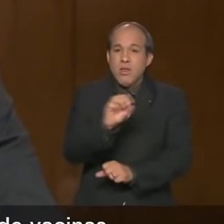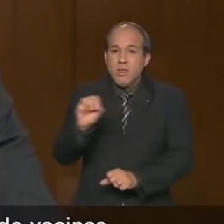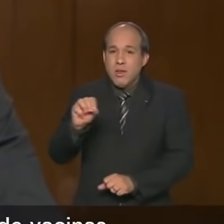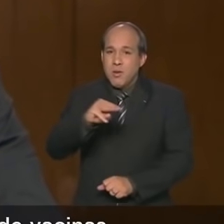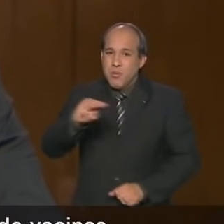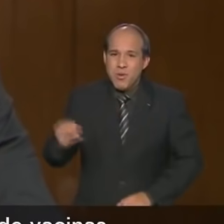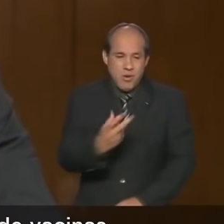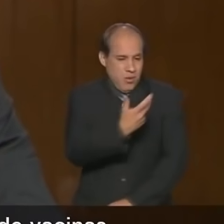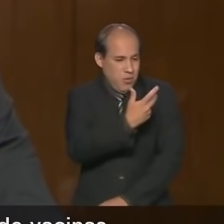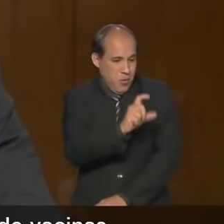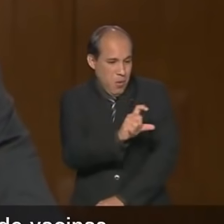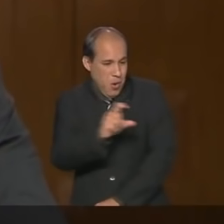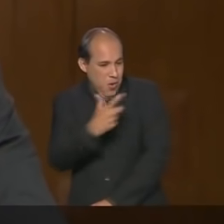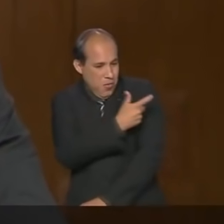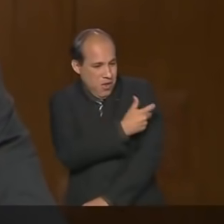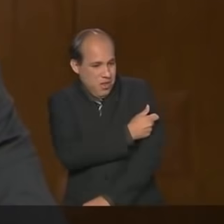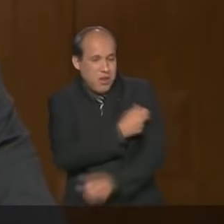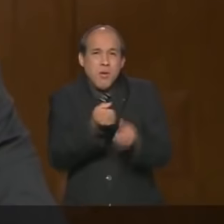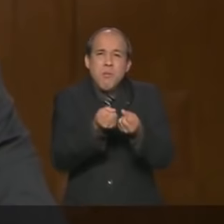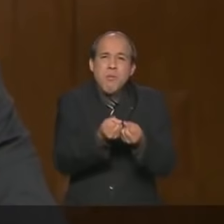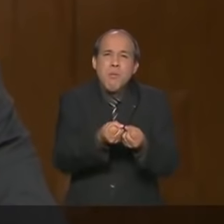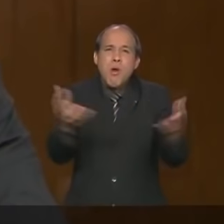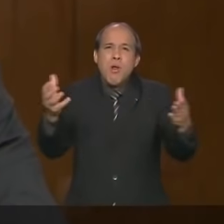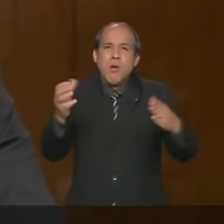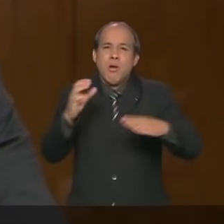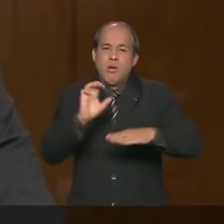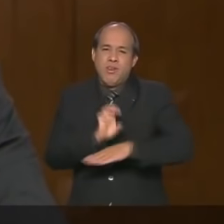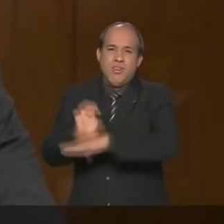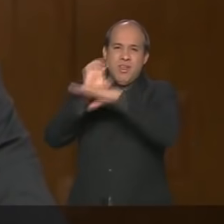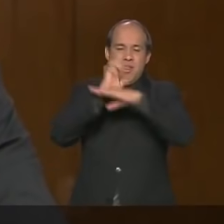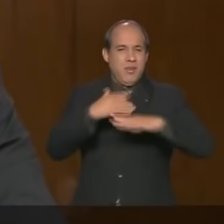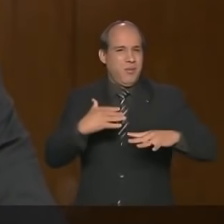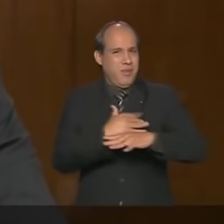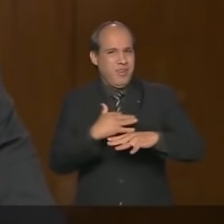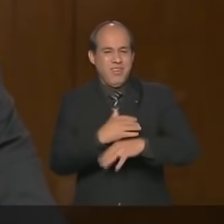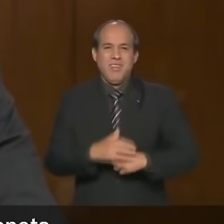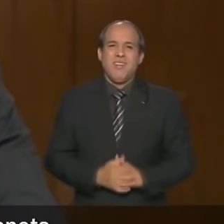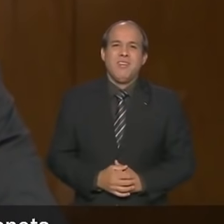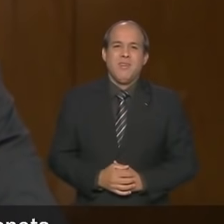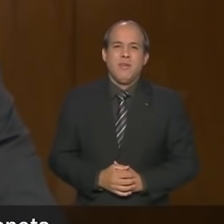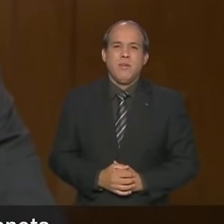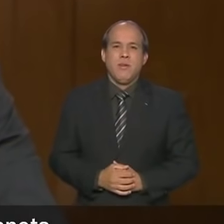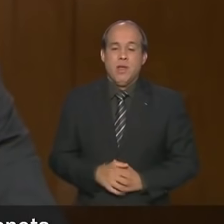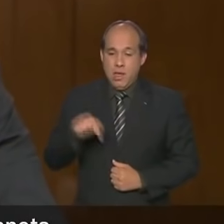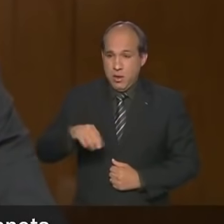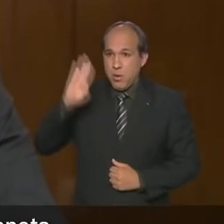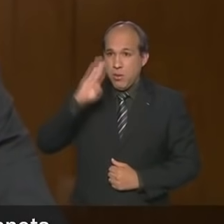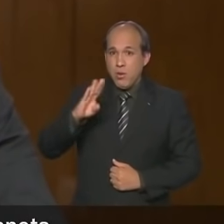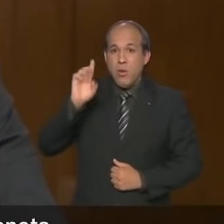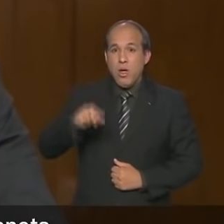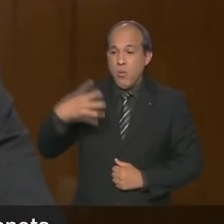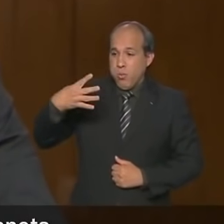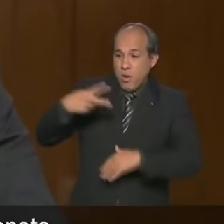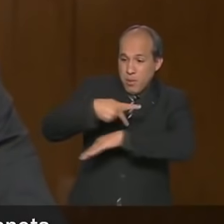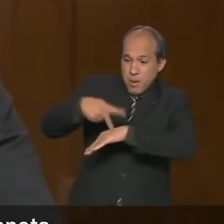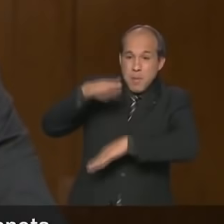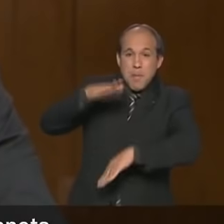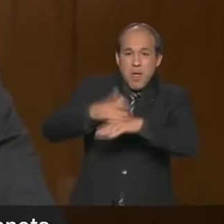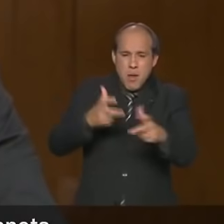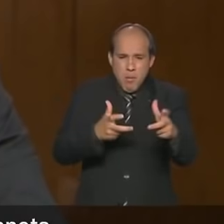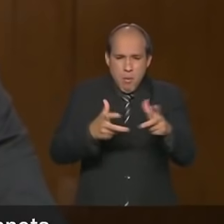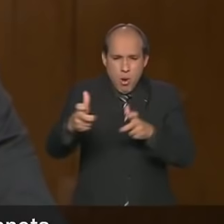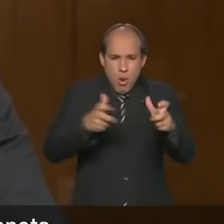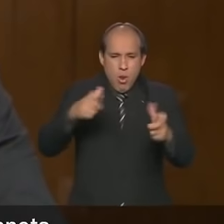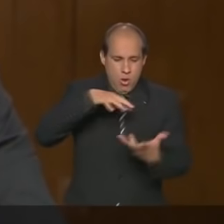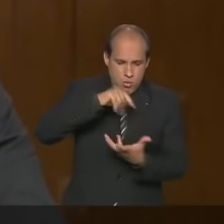100 milhões de doses de vacinas distribuídas a estados e municípios o Brasil é o quarto país que mais